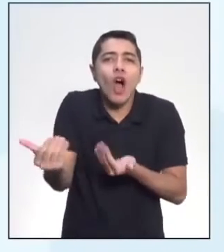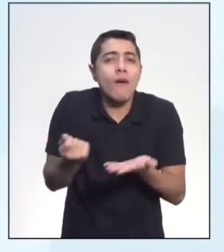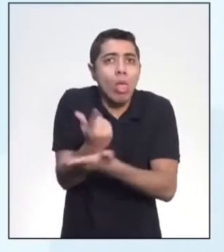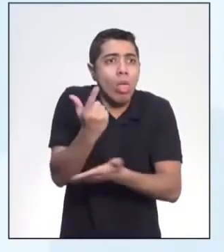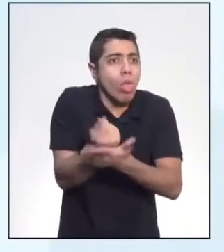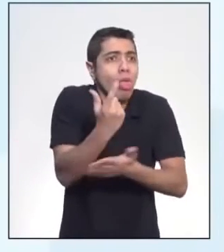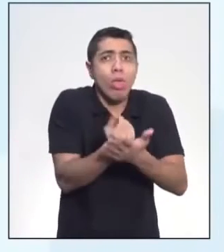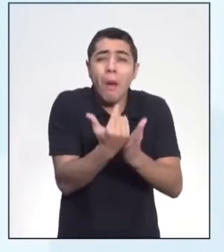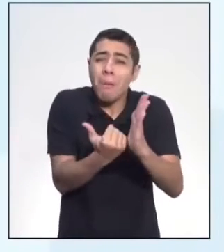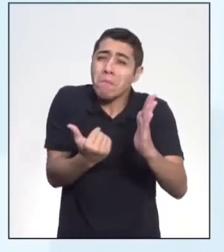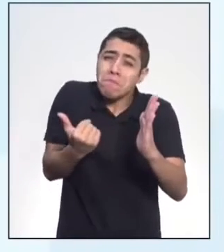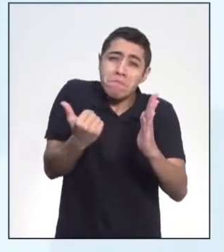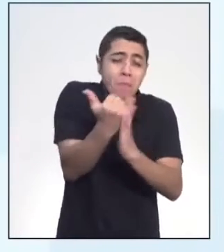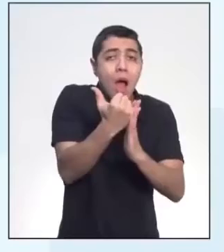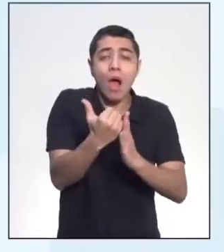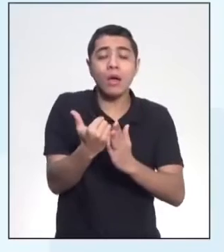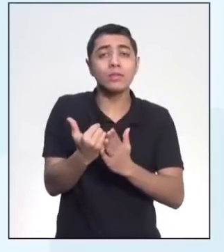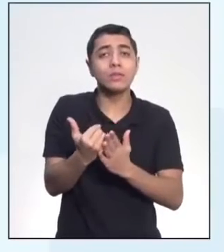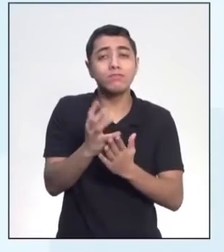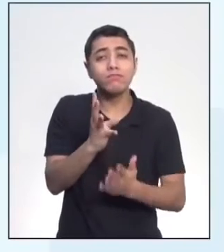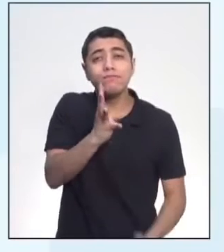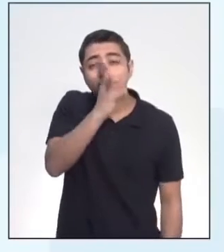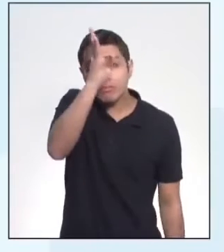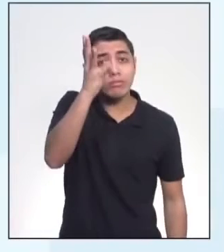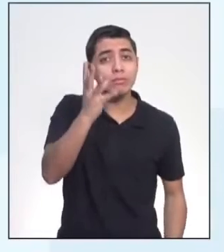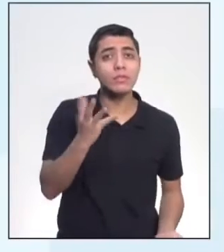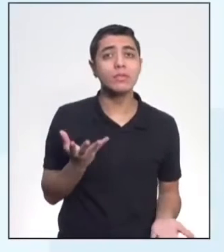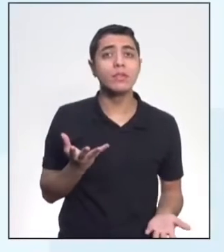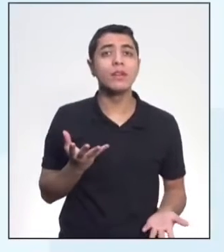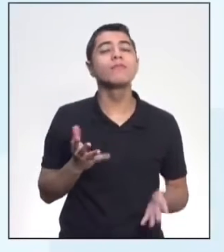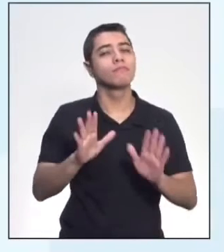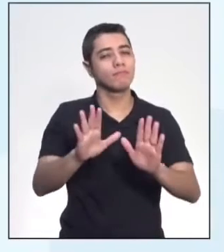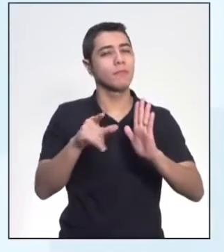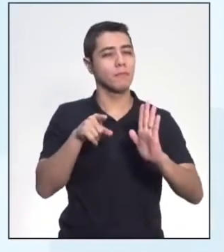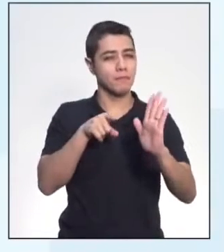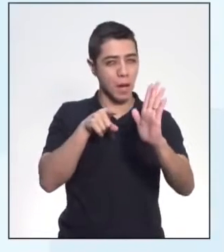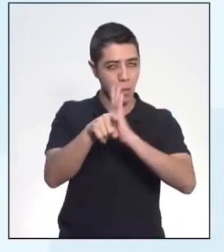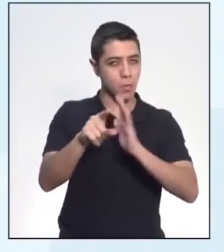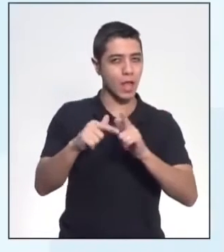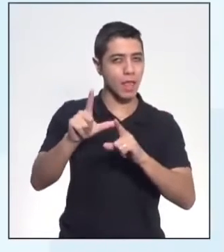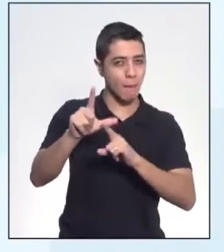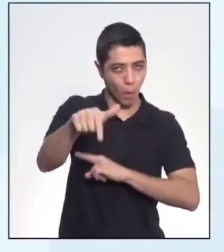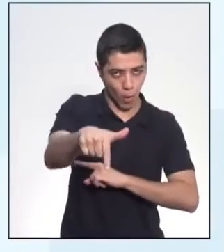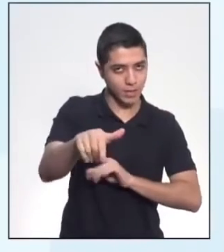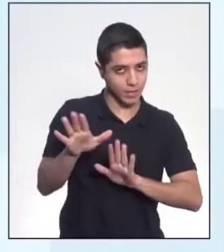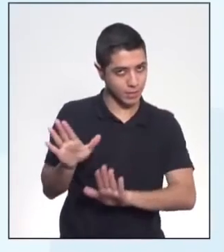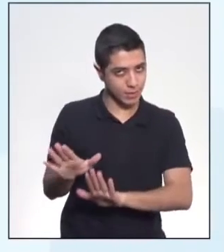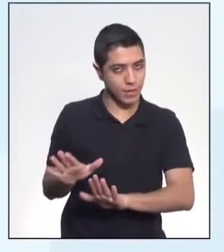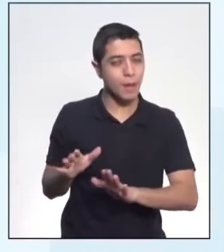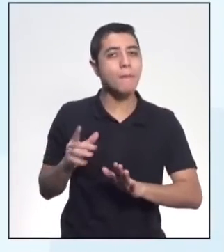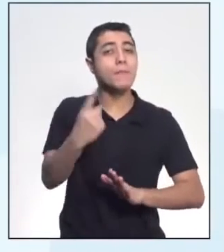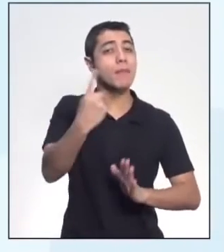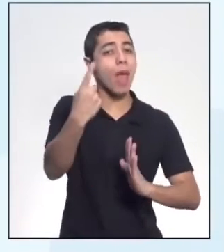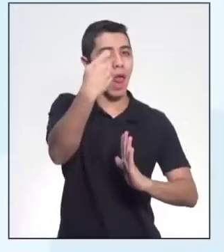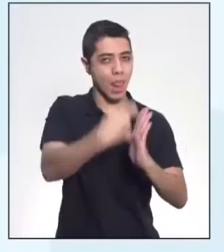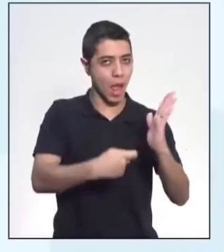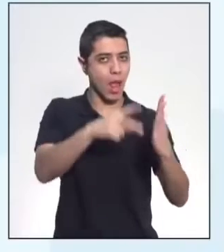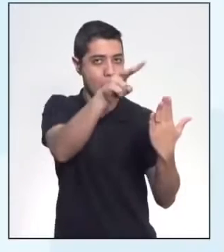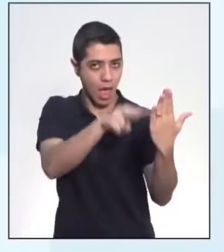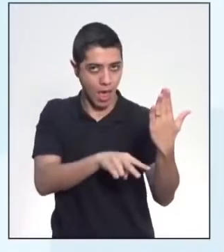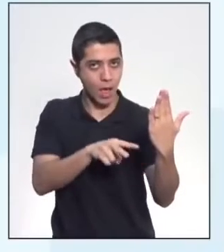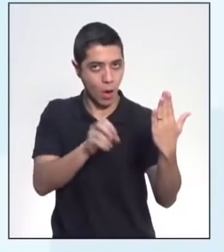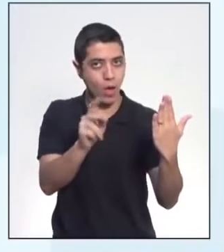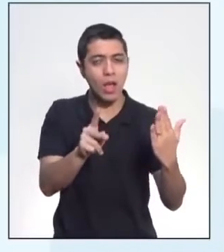vou deixar essa pergunta para depois da leitura, vamos ler primeiro, aí depois a gente vê O que podemos considerar como